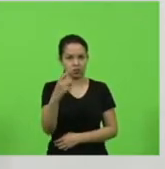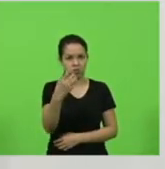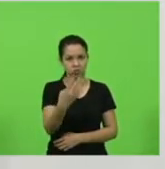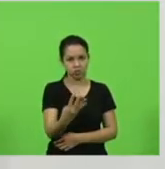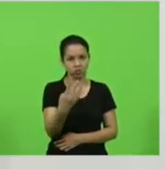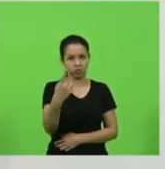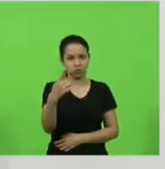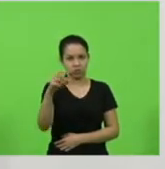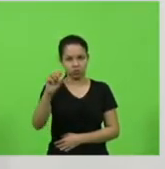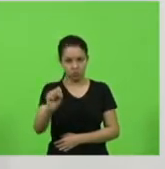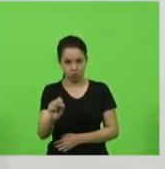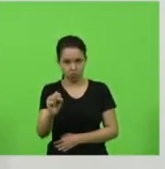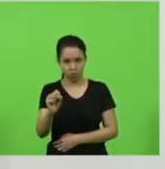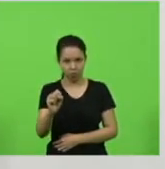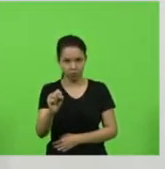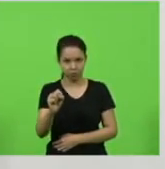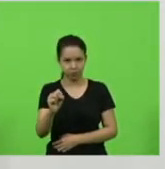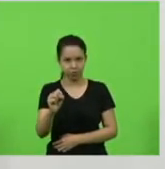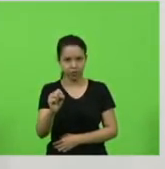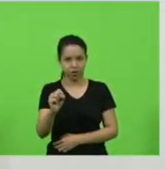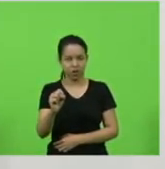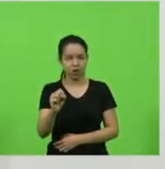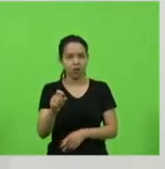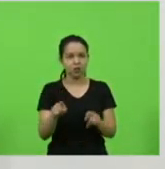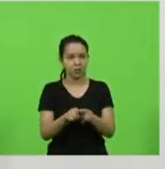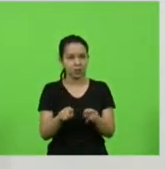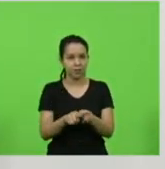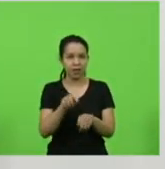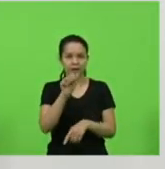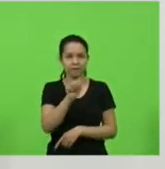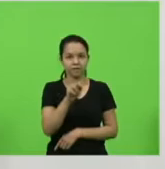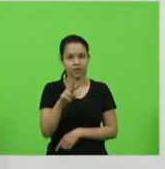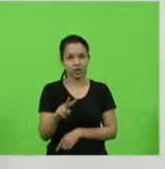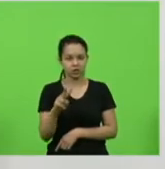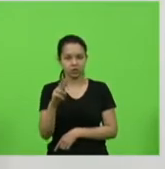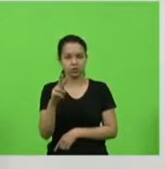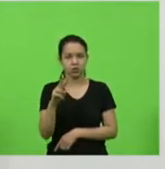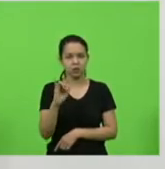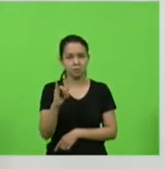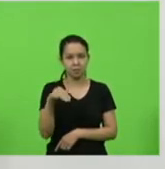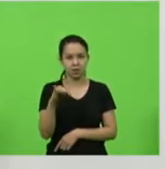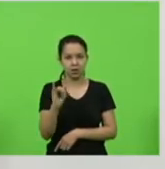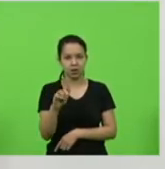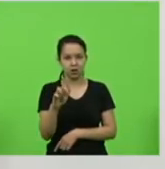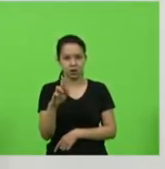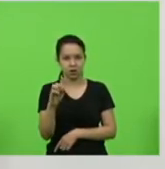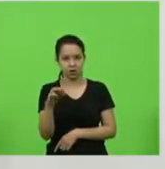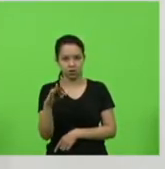SC-418 com a Avenida dos Imigrantes, que dá acesso à cidade de São Bento do Sul.